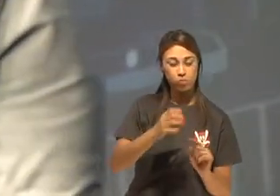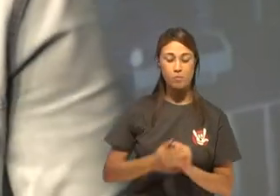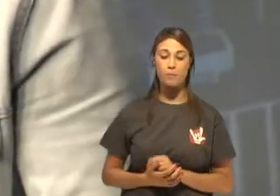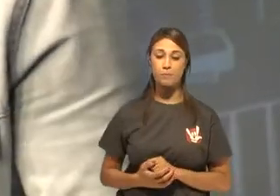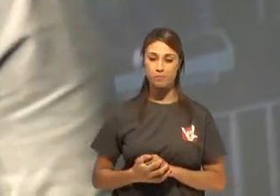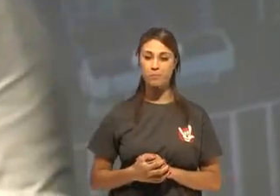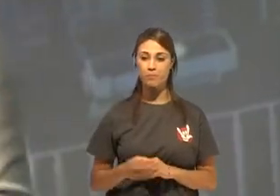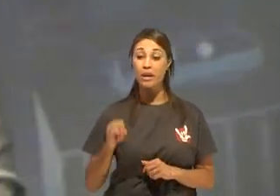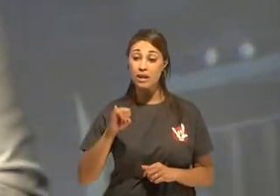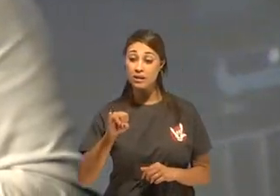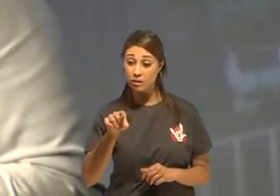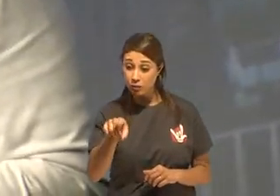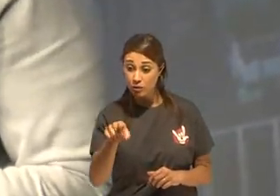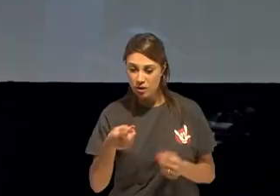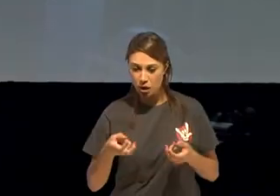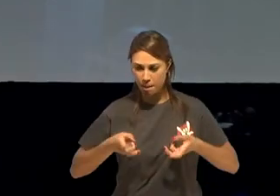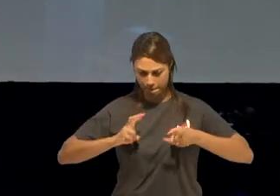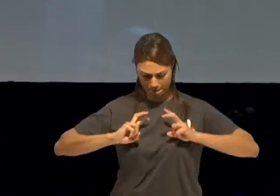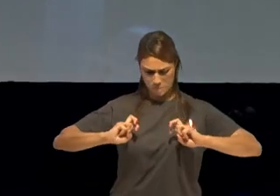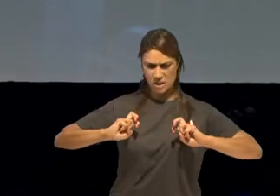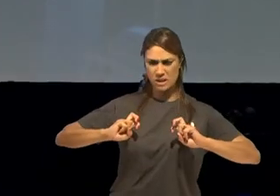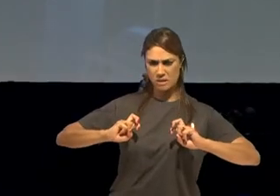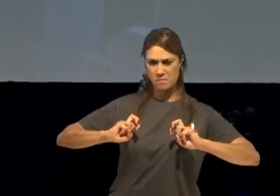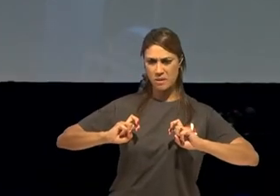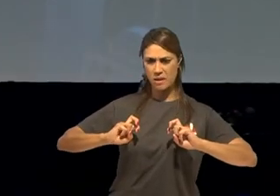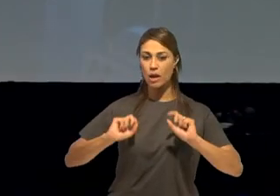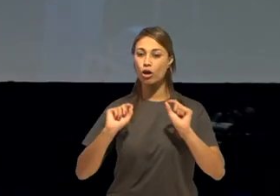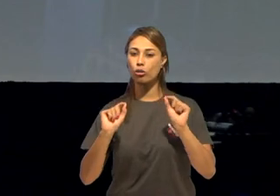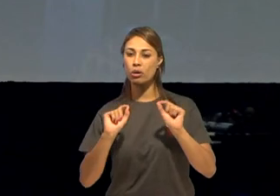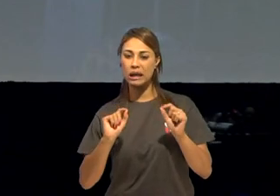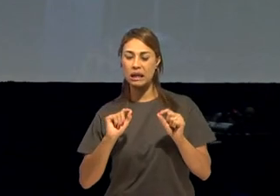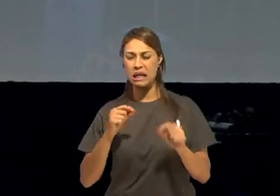um vitimismo, uma autocompaixão,